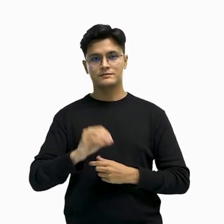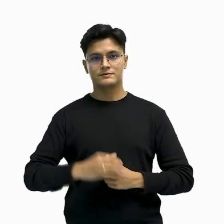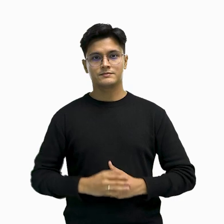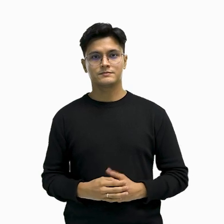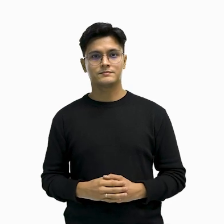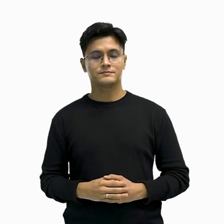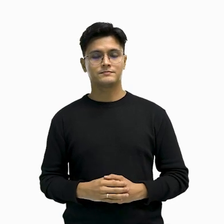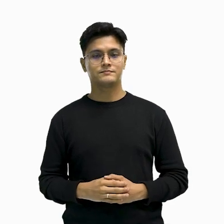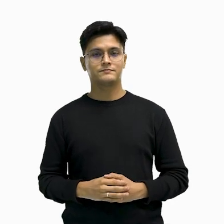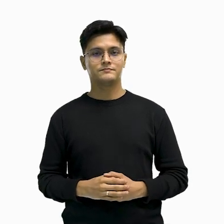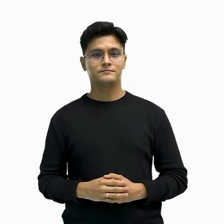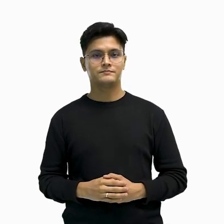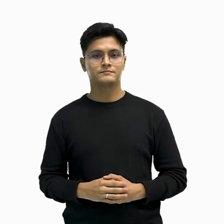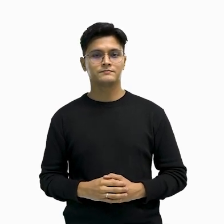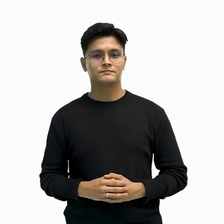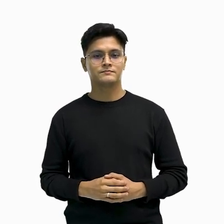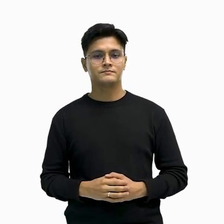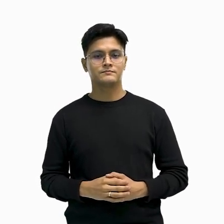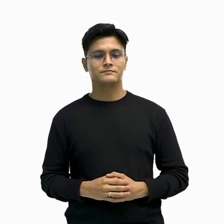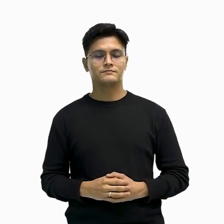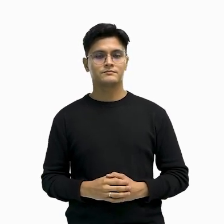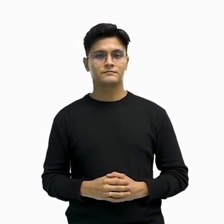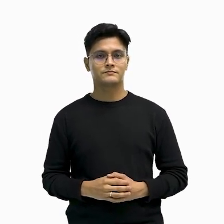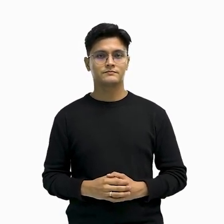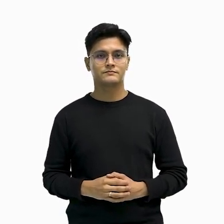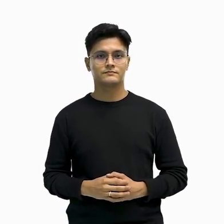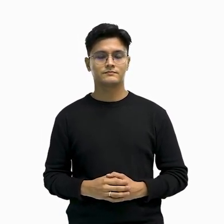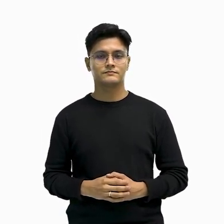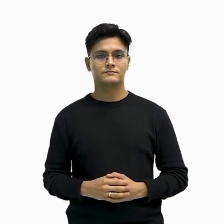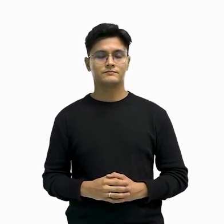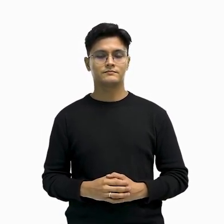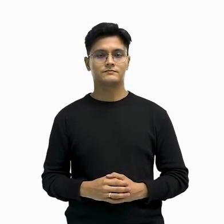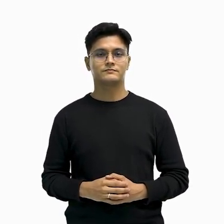graus. Bacana? 70 graus.